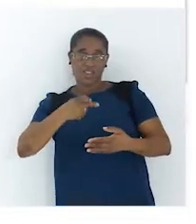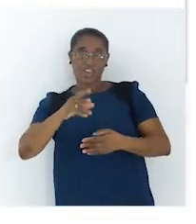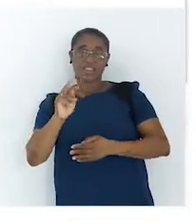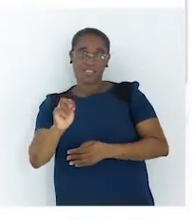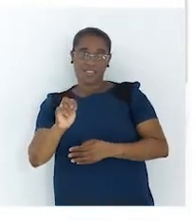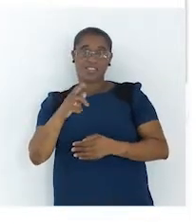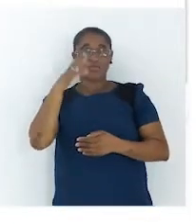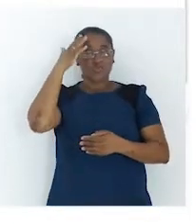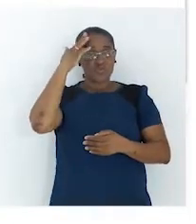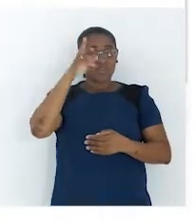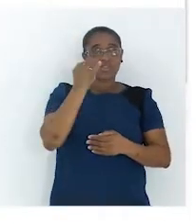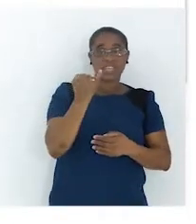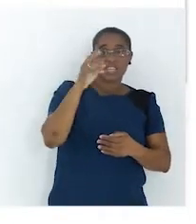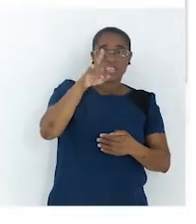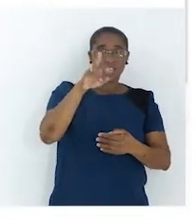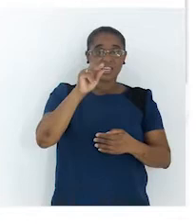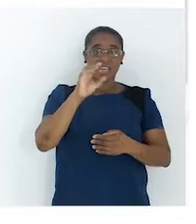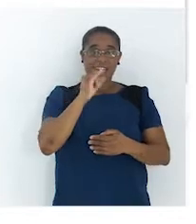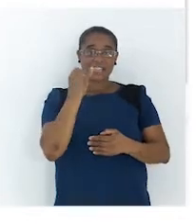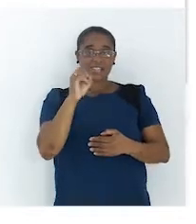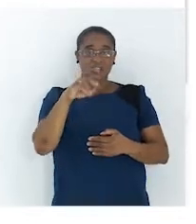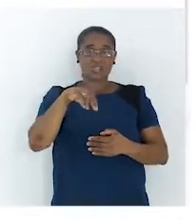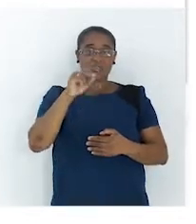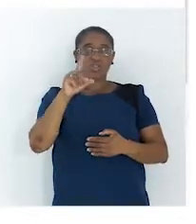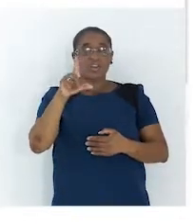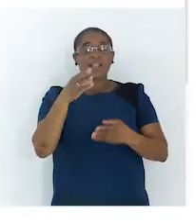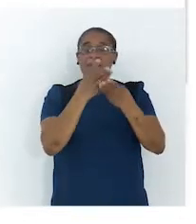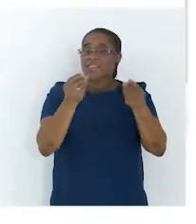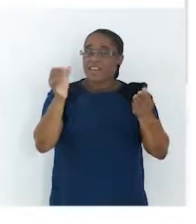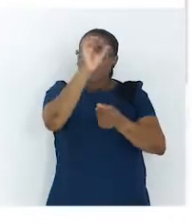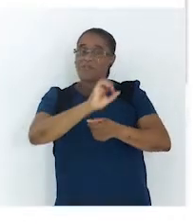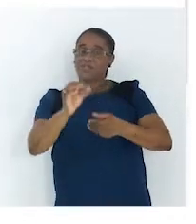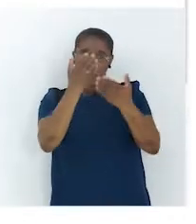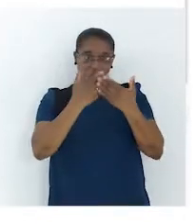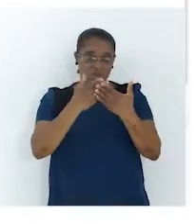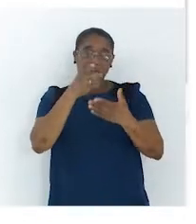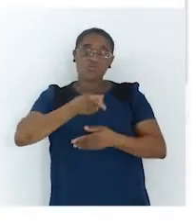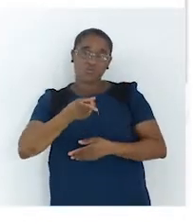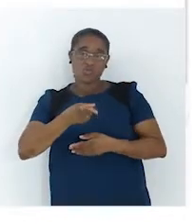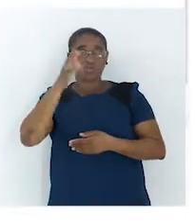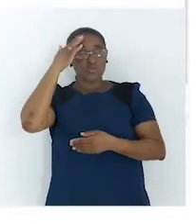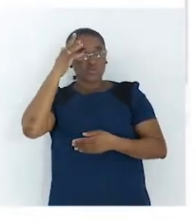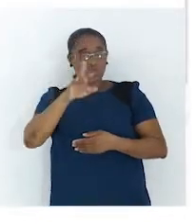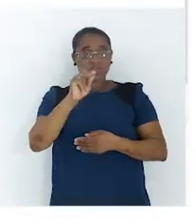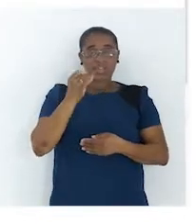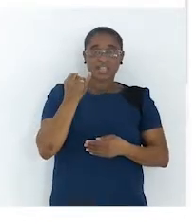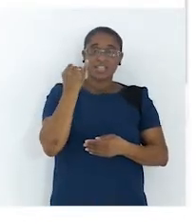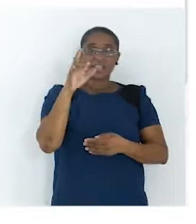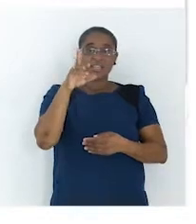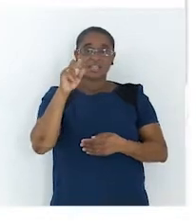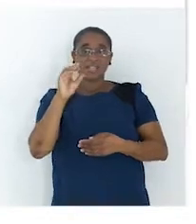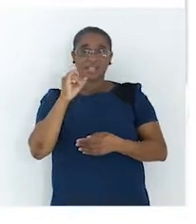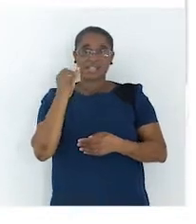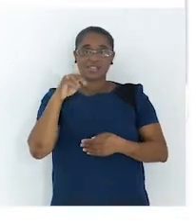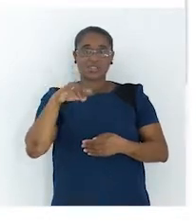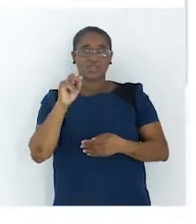presentear um irracional matéria que você esperaram no ano o que o número racional é um número que representa uma